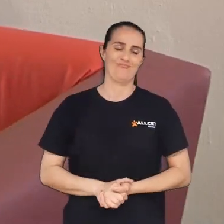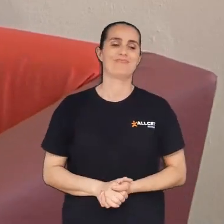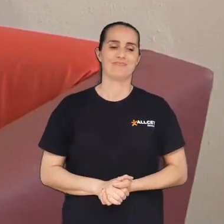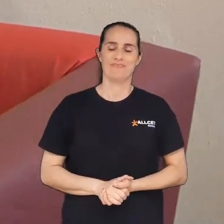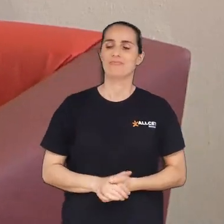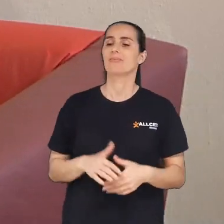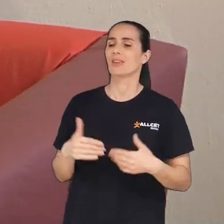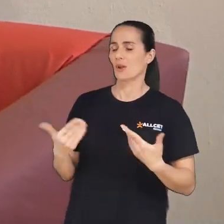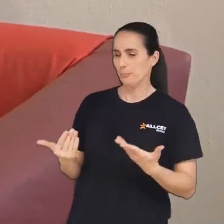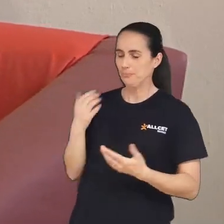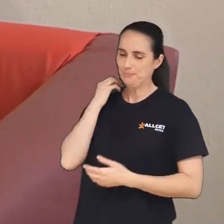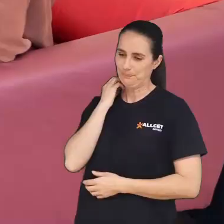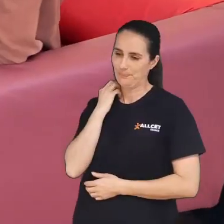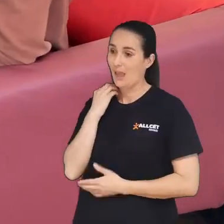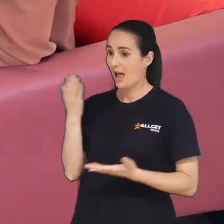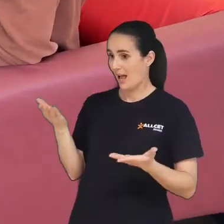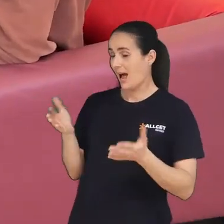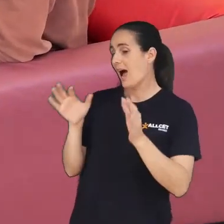Vocês.